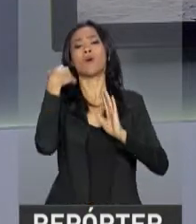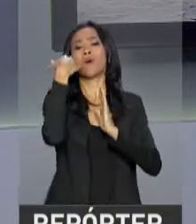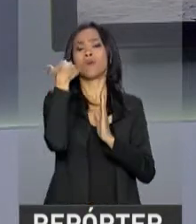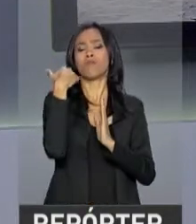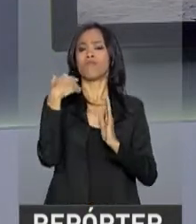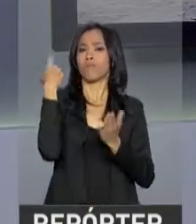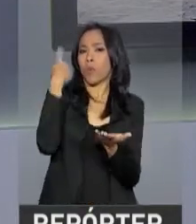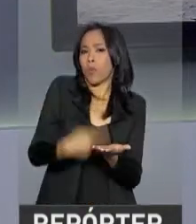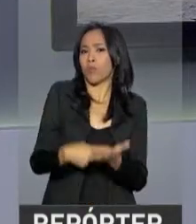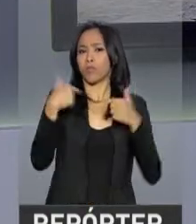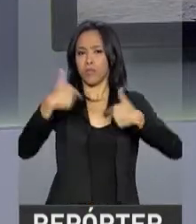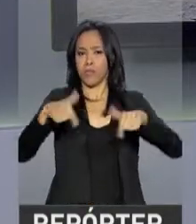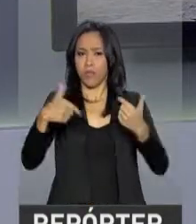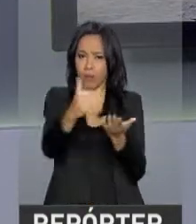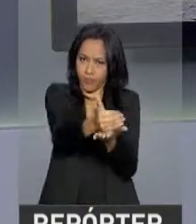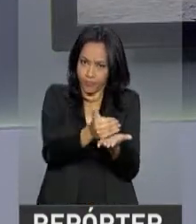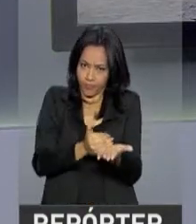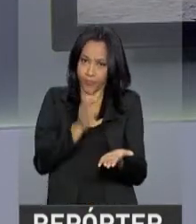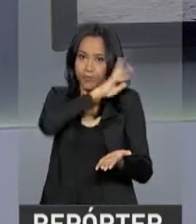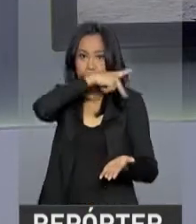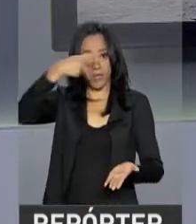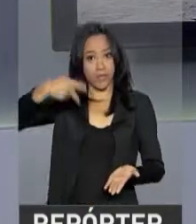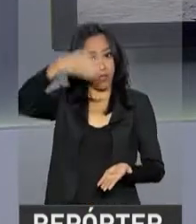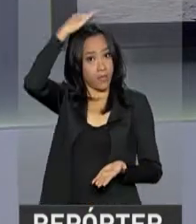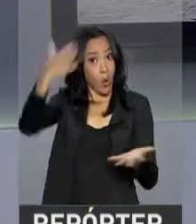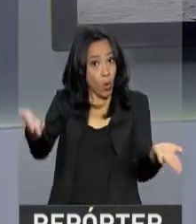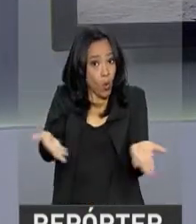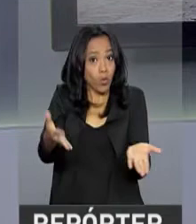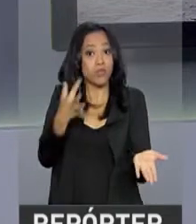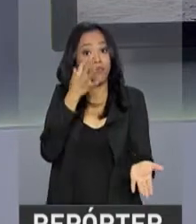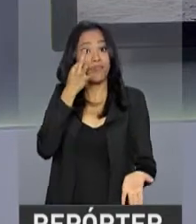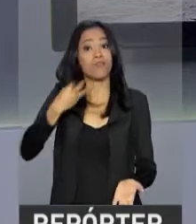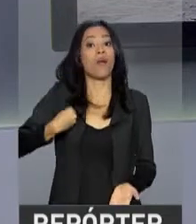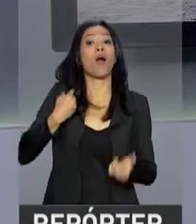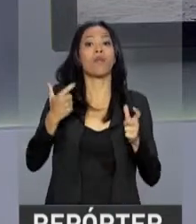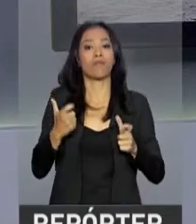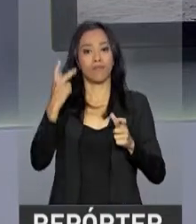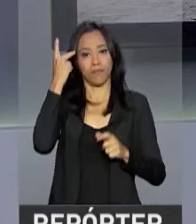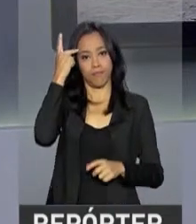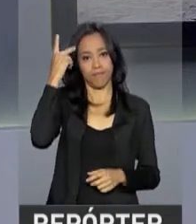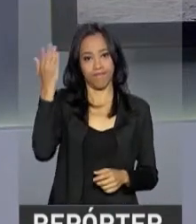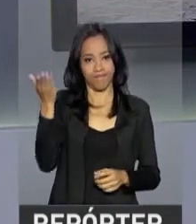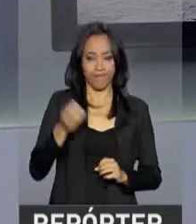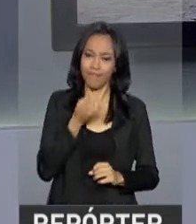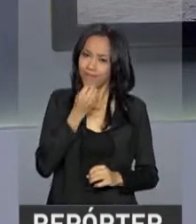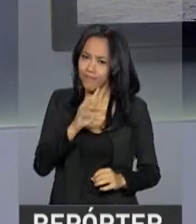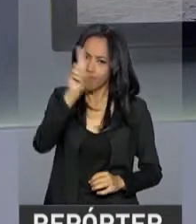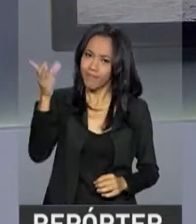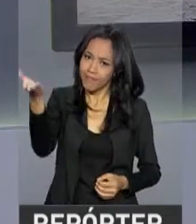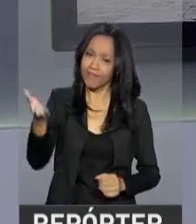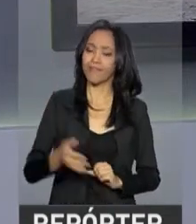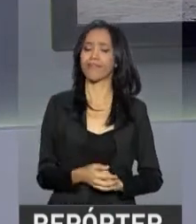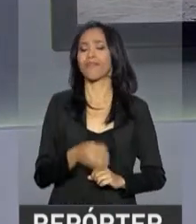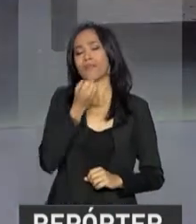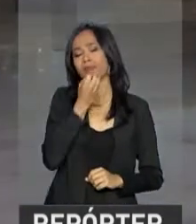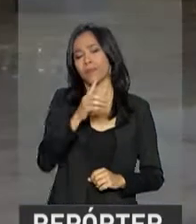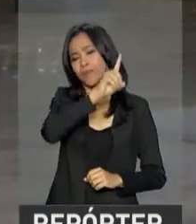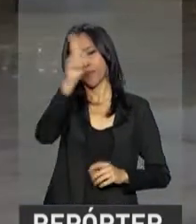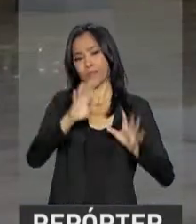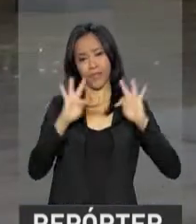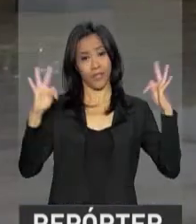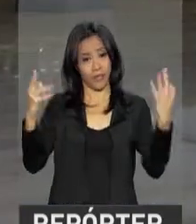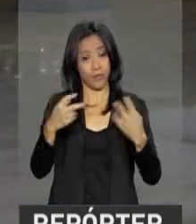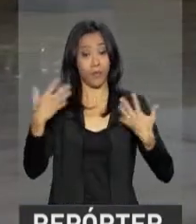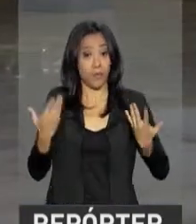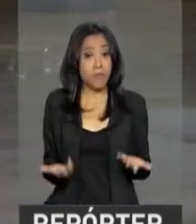temer que hoje está em são paulo olá gabi bom dia pra você bom-dia thaíssa um bom dia a todos